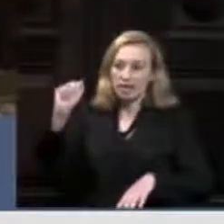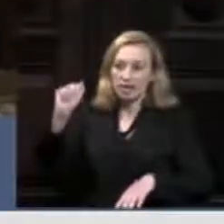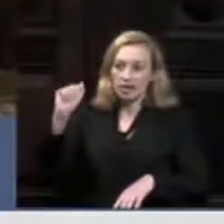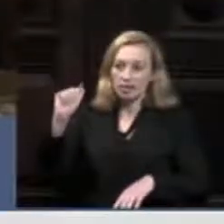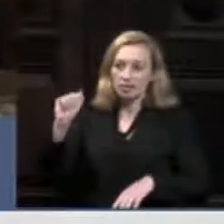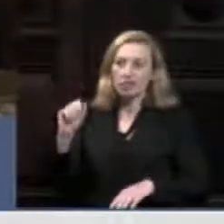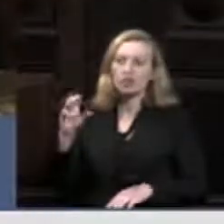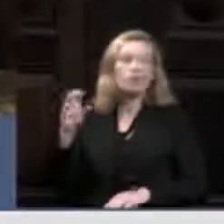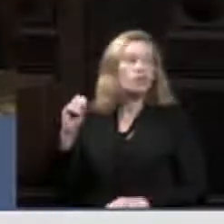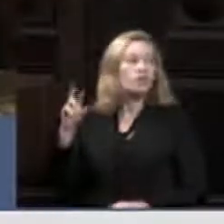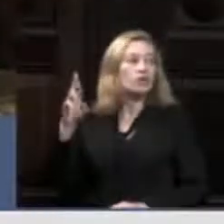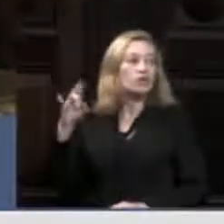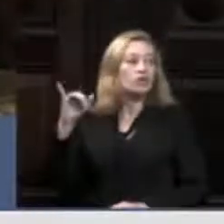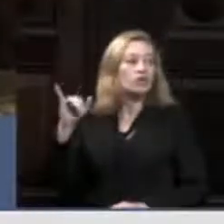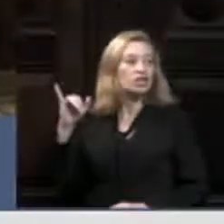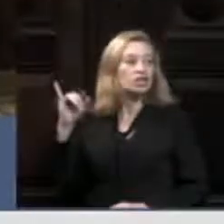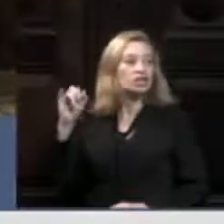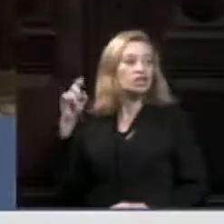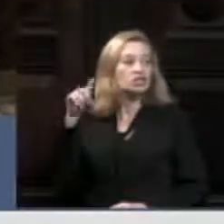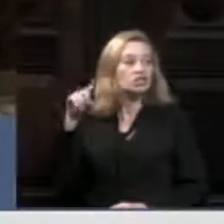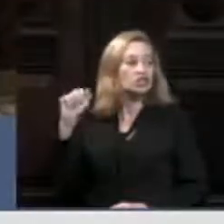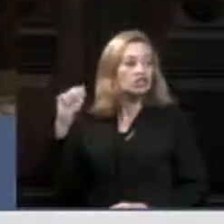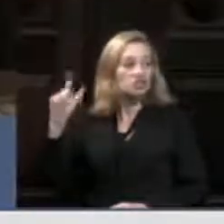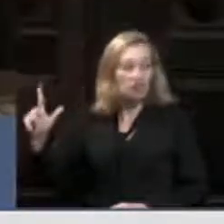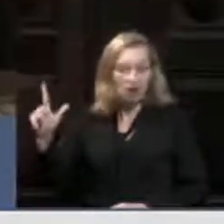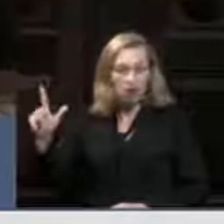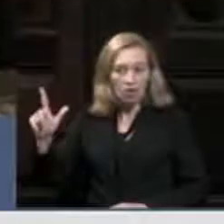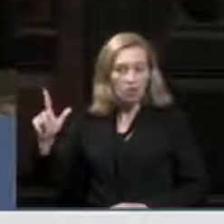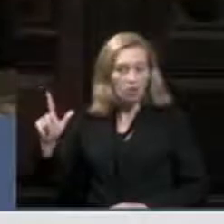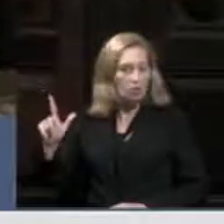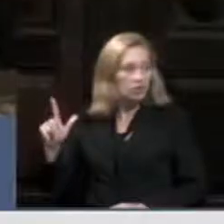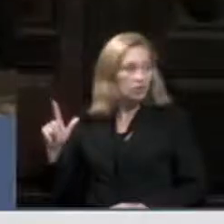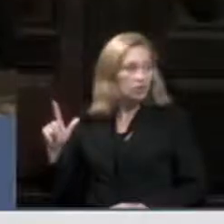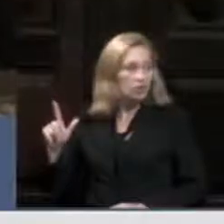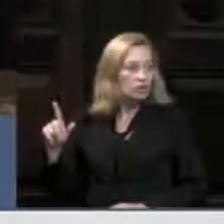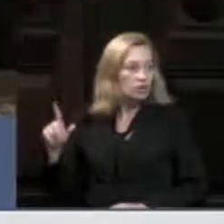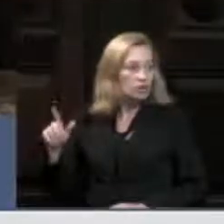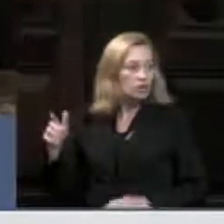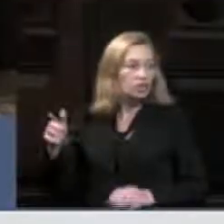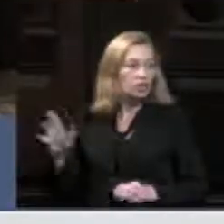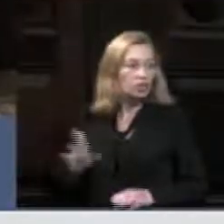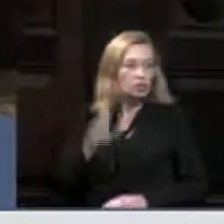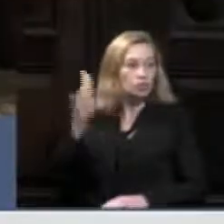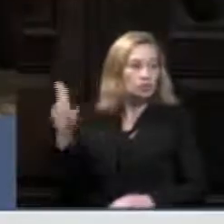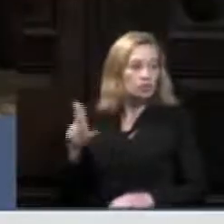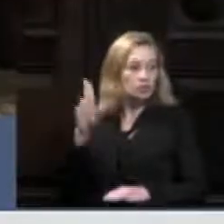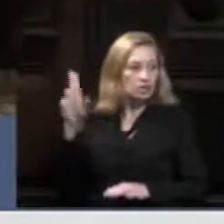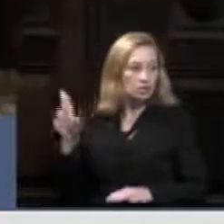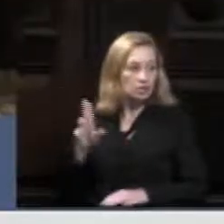aquele que também a varíola pegou, então ele usa aquela